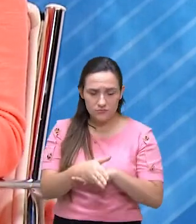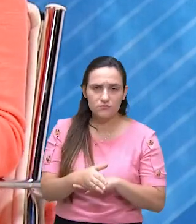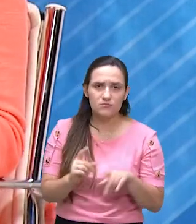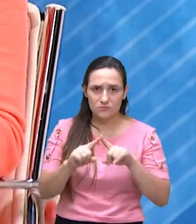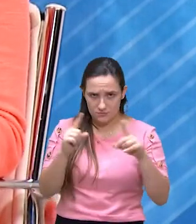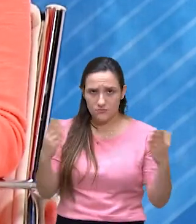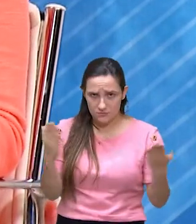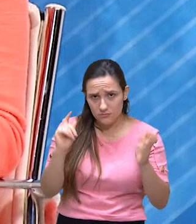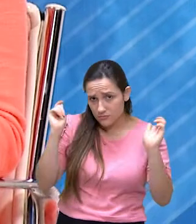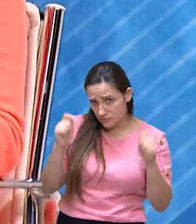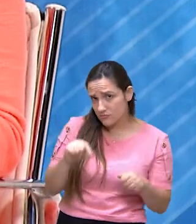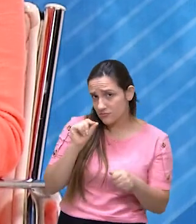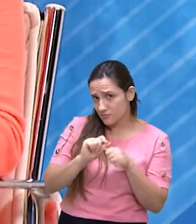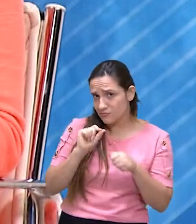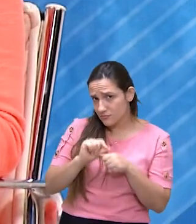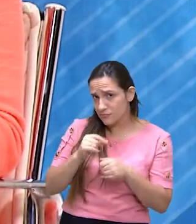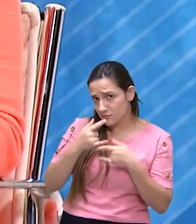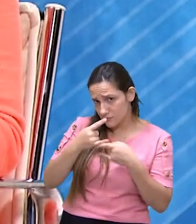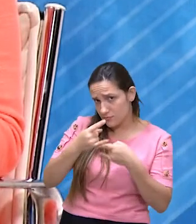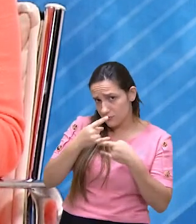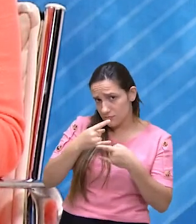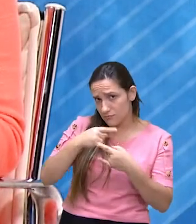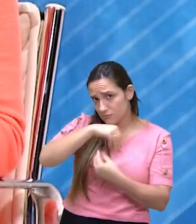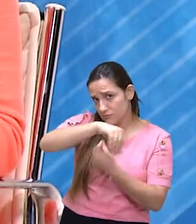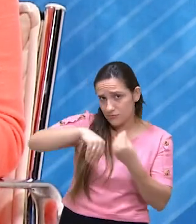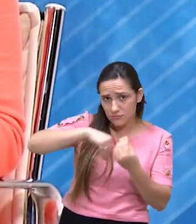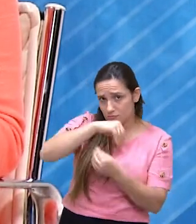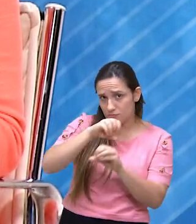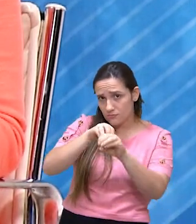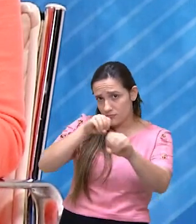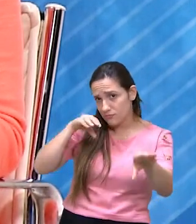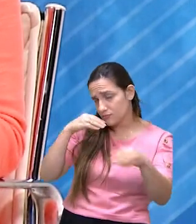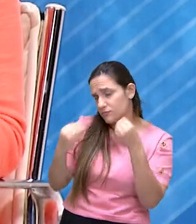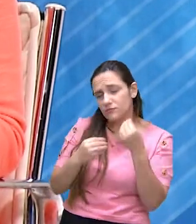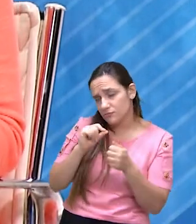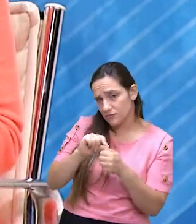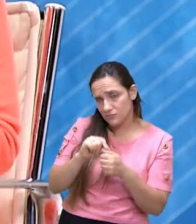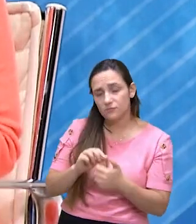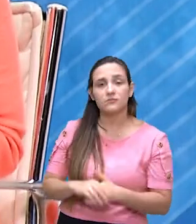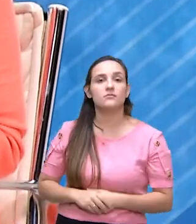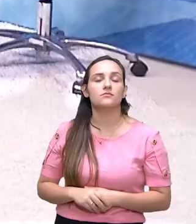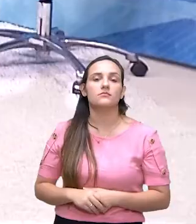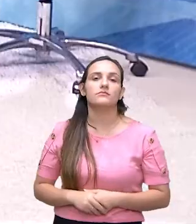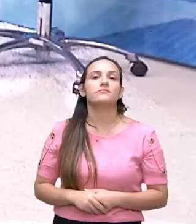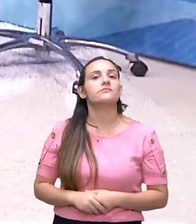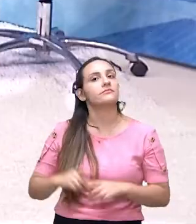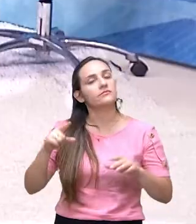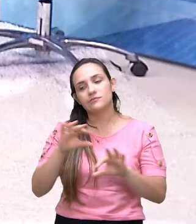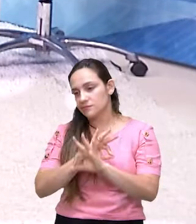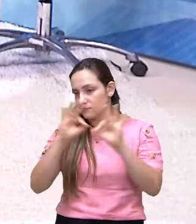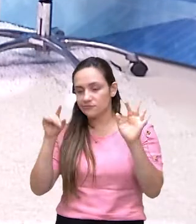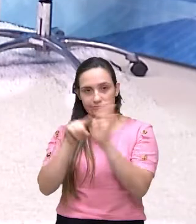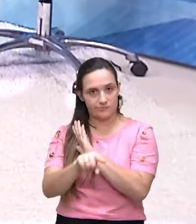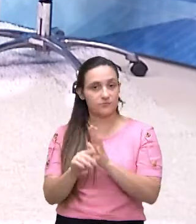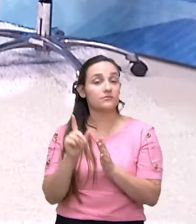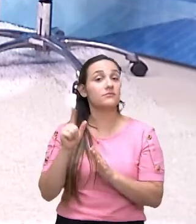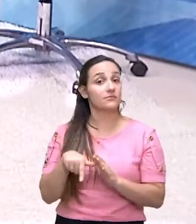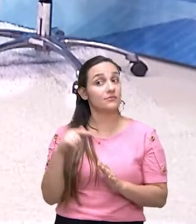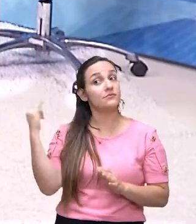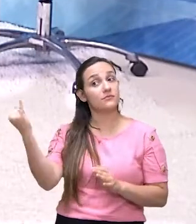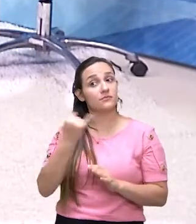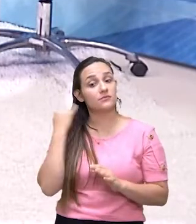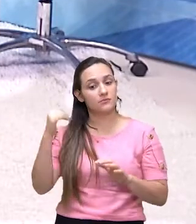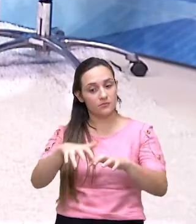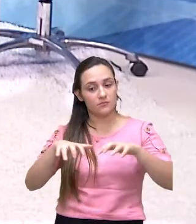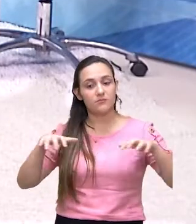gente está vivendo agora ele também vai ser em formato híbrido EA de como é que vai funcionar a professora a excelente pergunta por que é importante